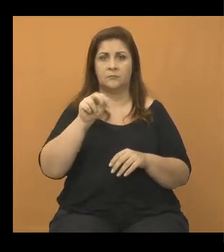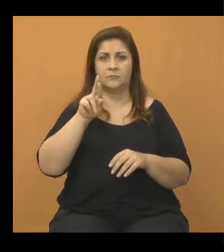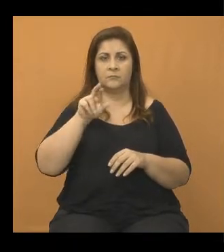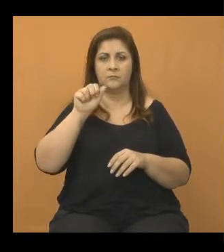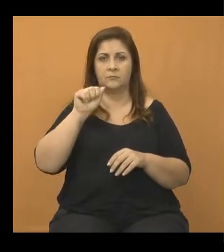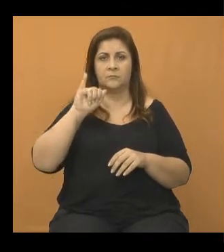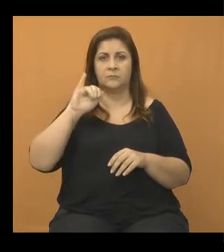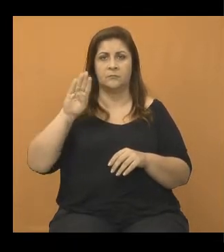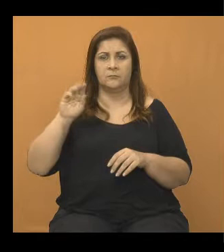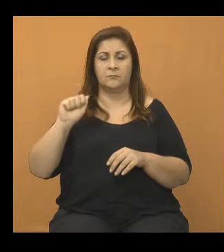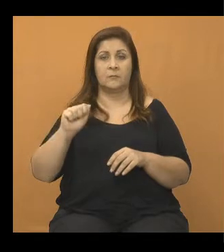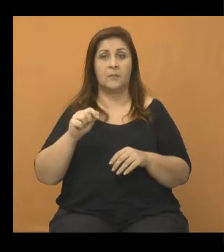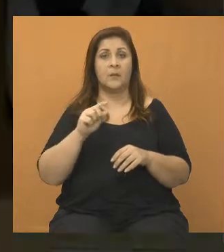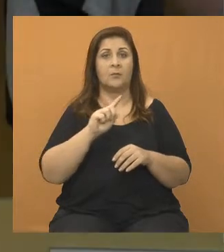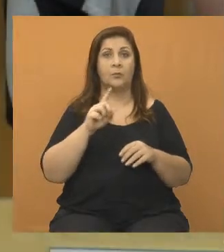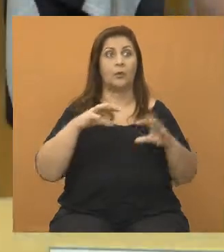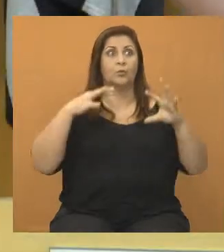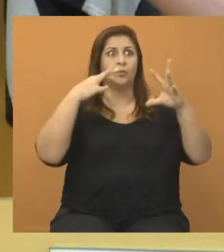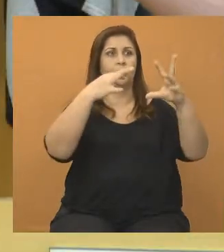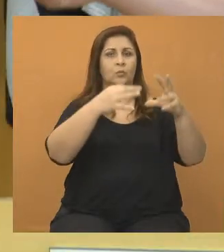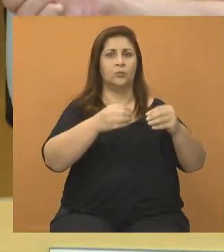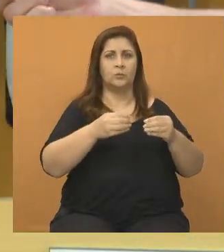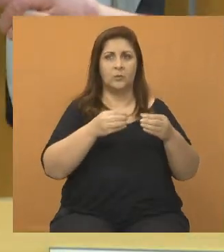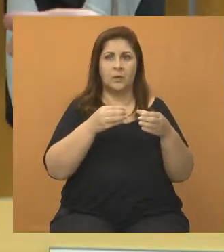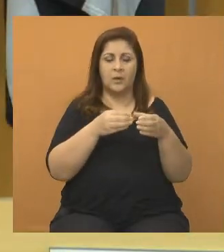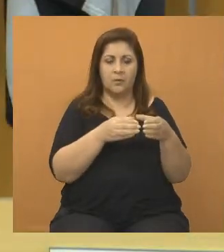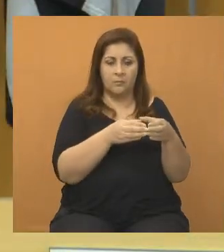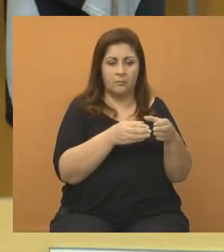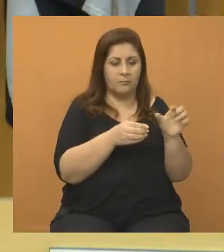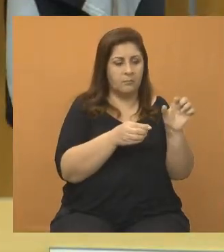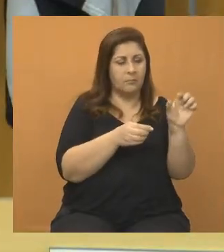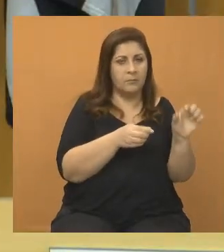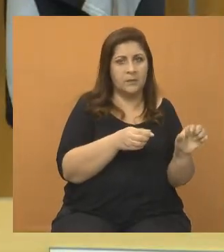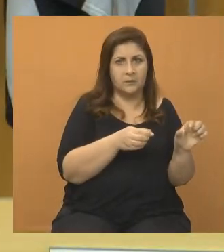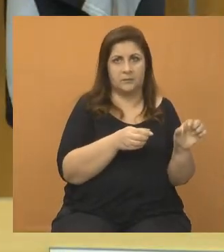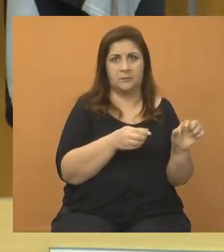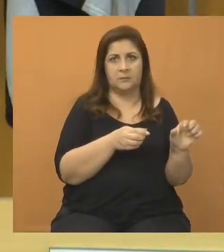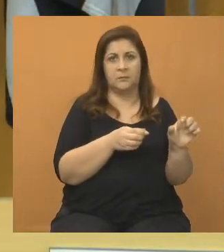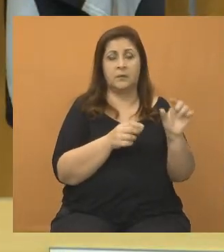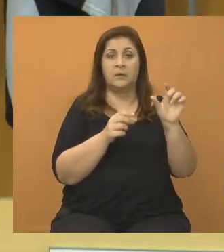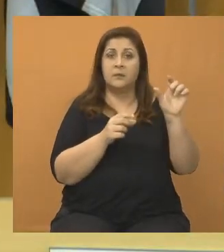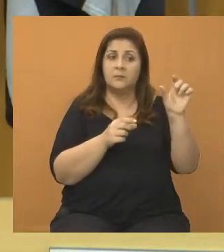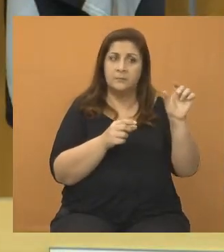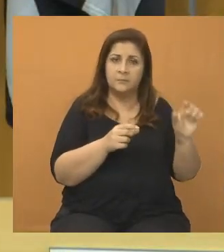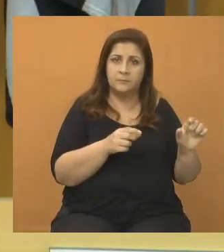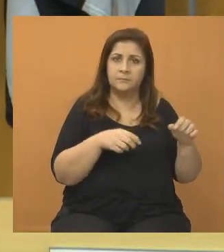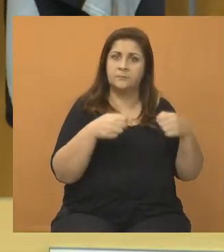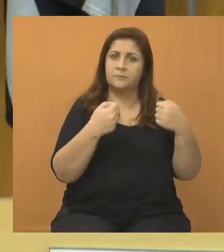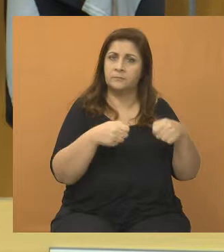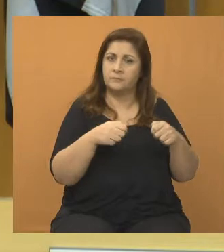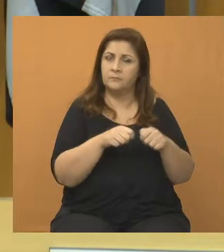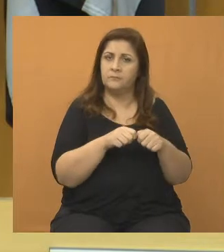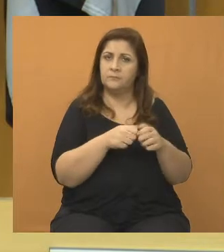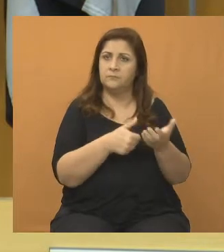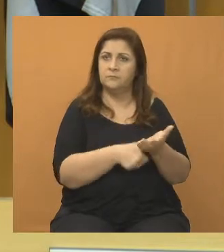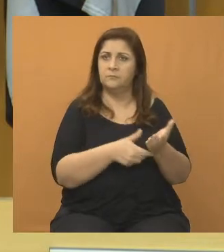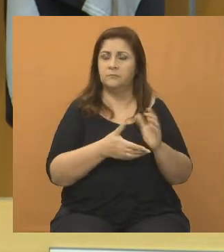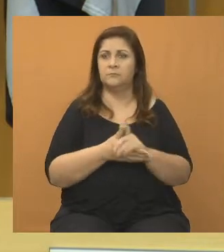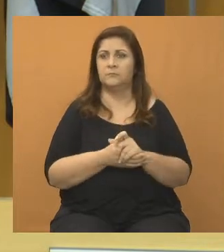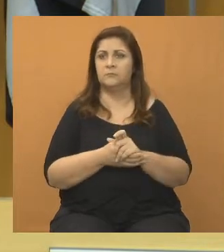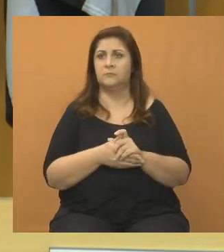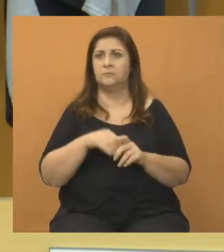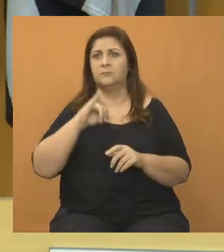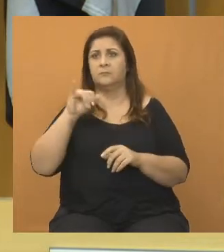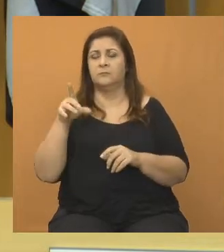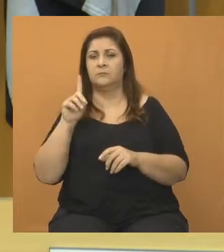irregular. Tem um trecho irregular no final do Jardim Paraíba. Então, esse trecho vai para regularização. Jardim do Vale.